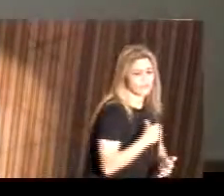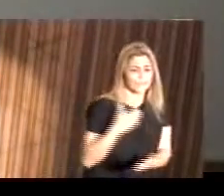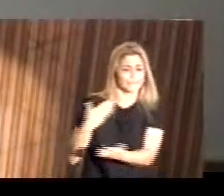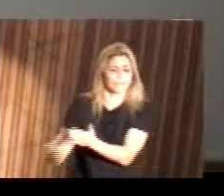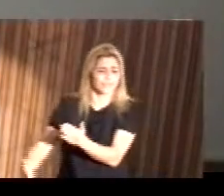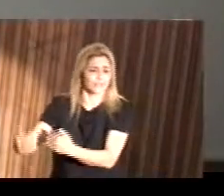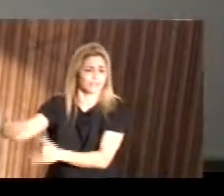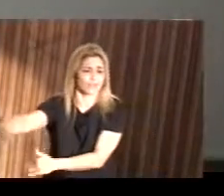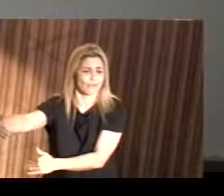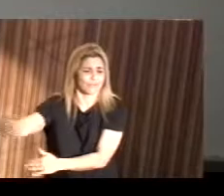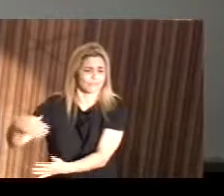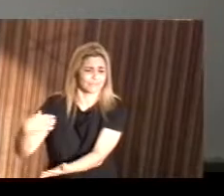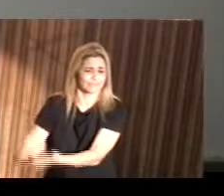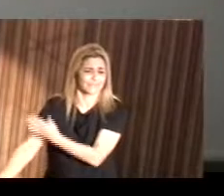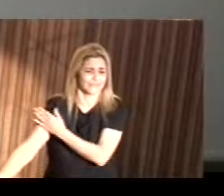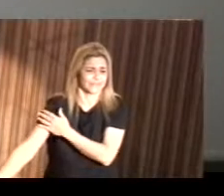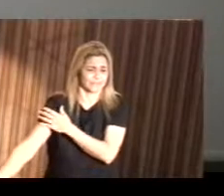prova.